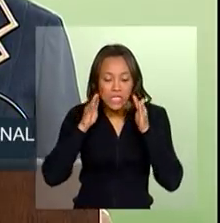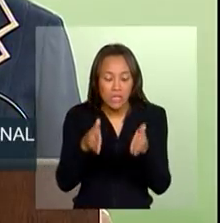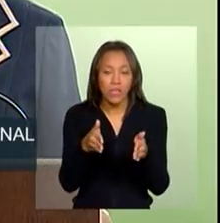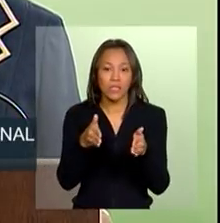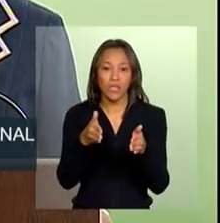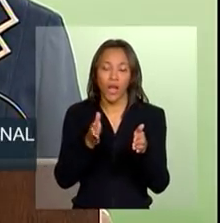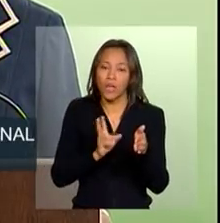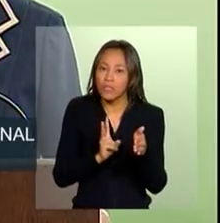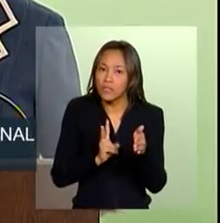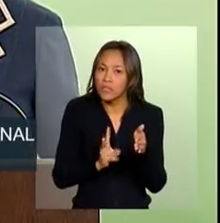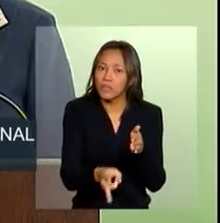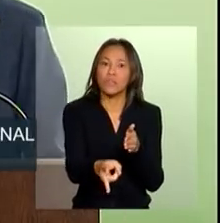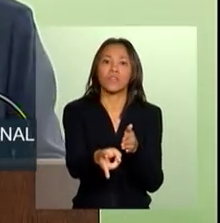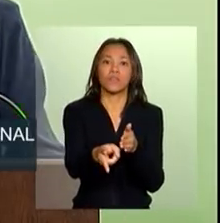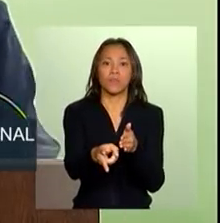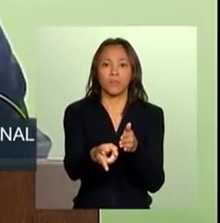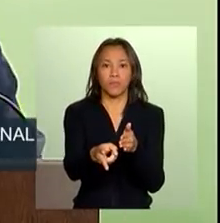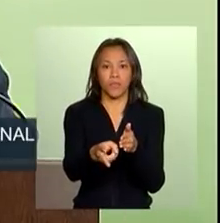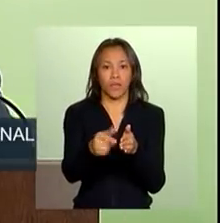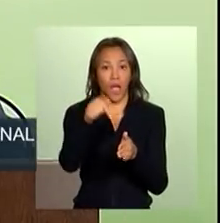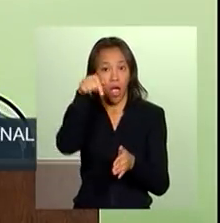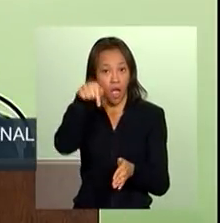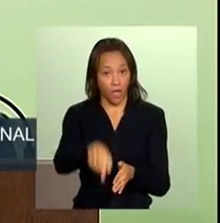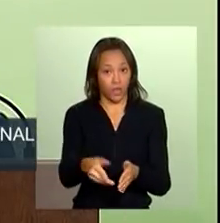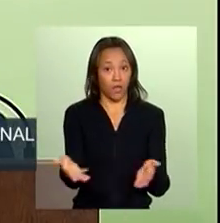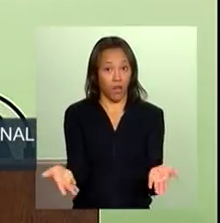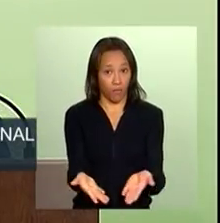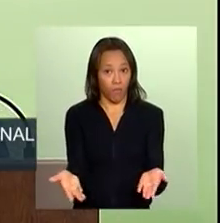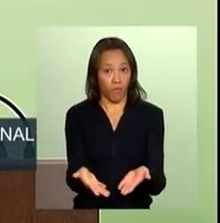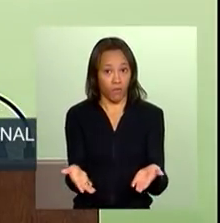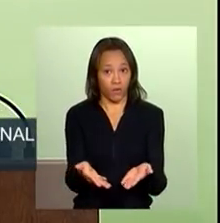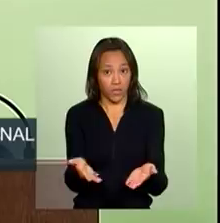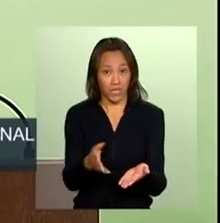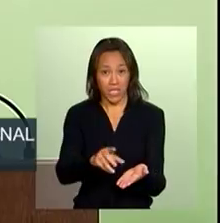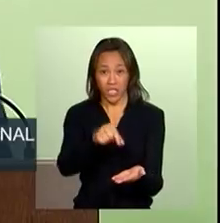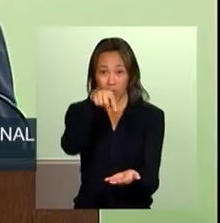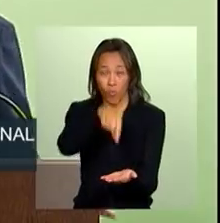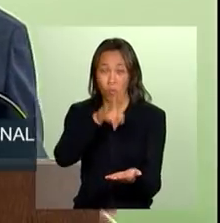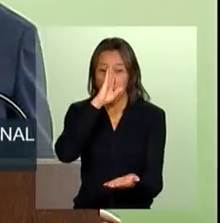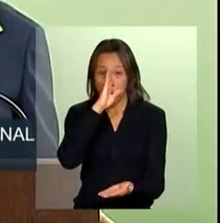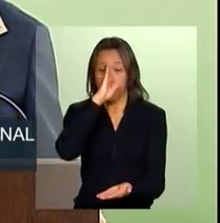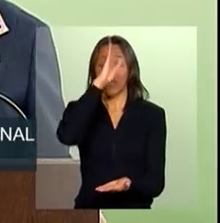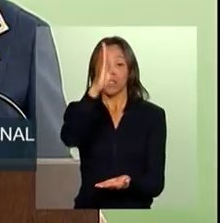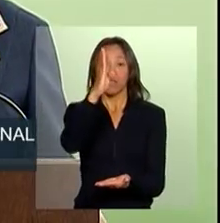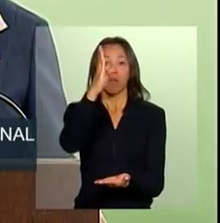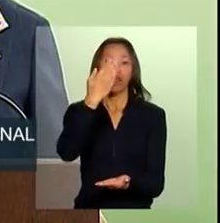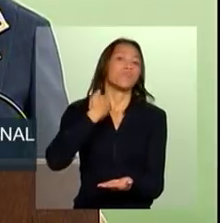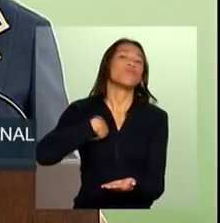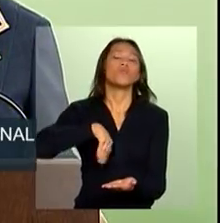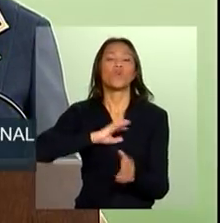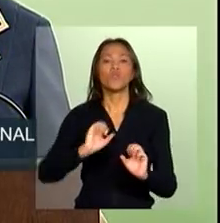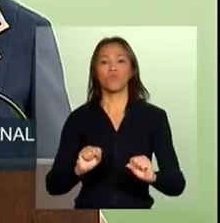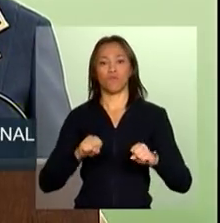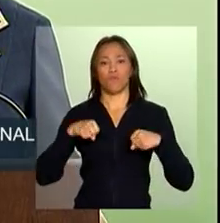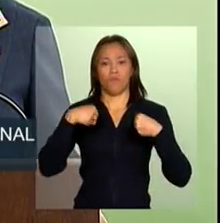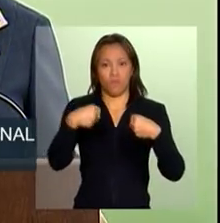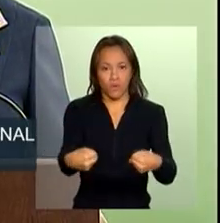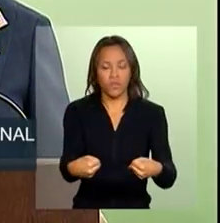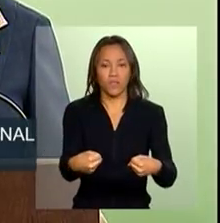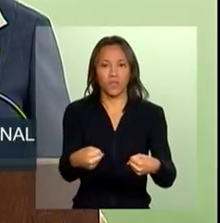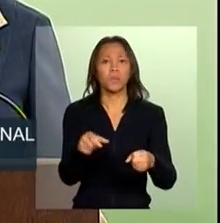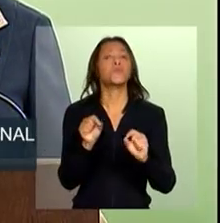atenção neste momento num dos eixos principais do nosso fortalecimento,